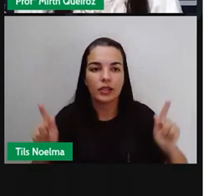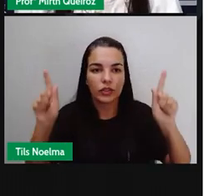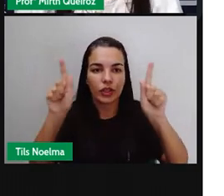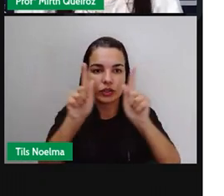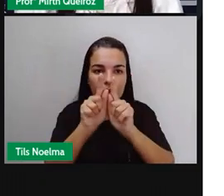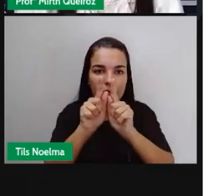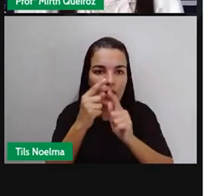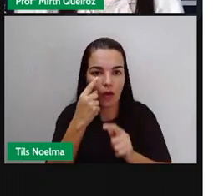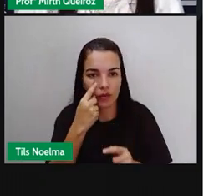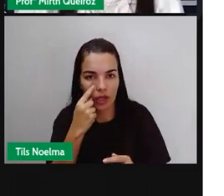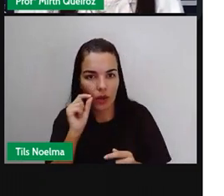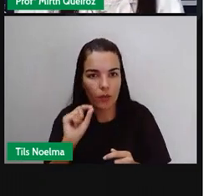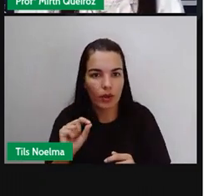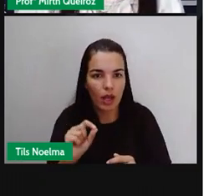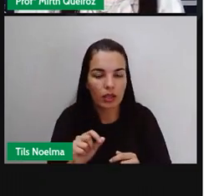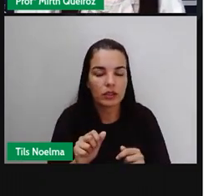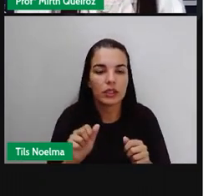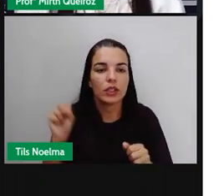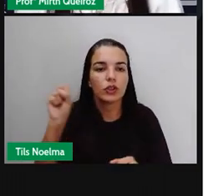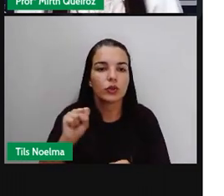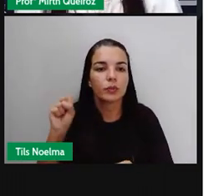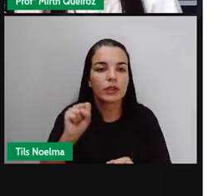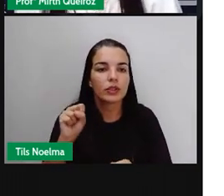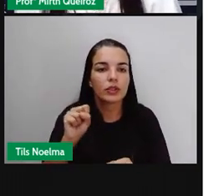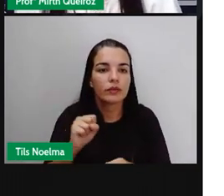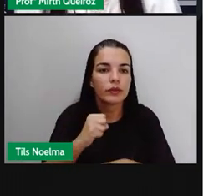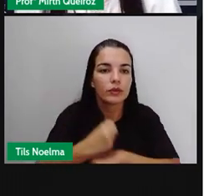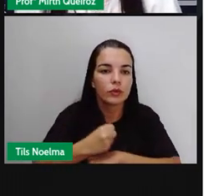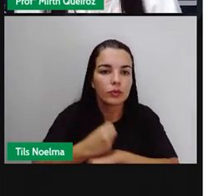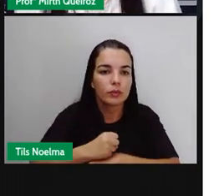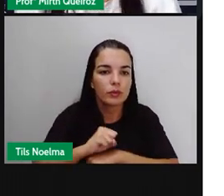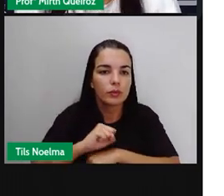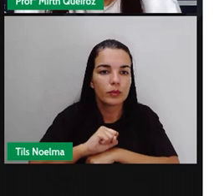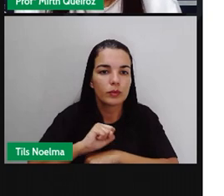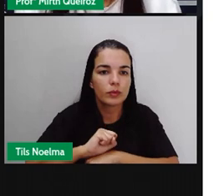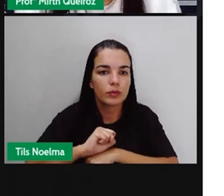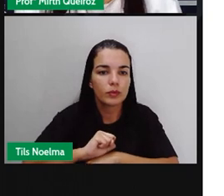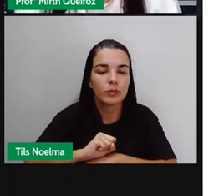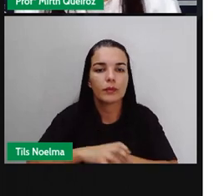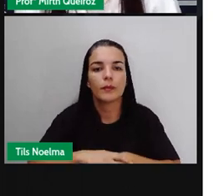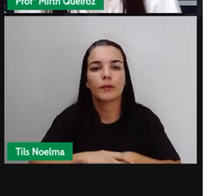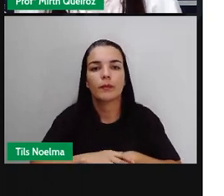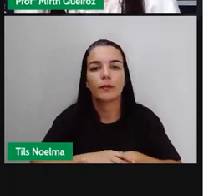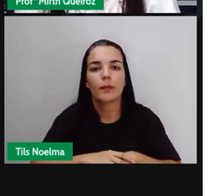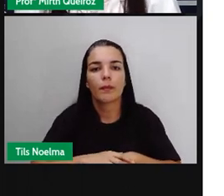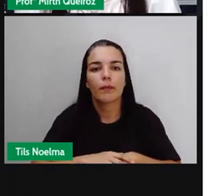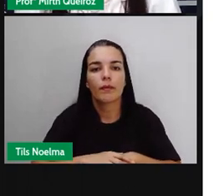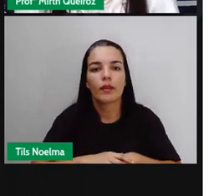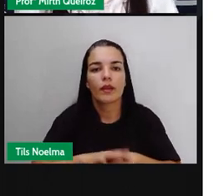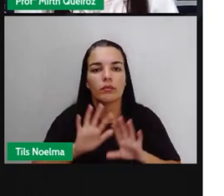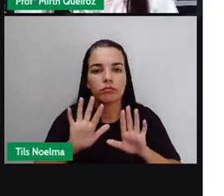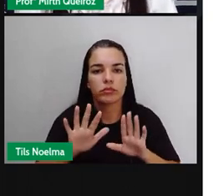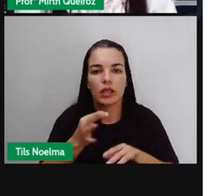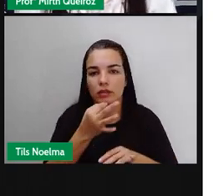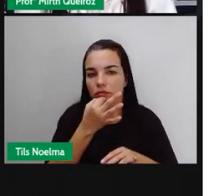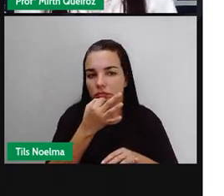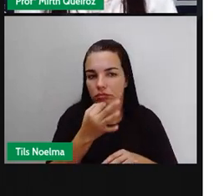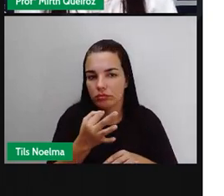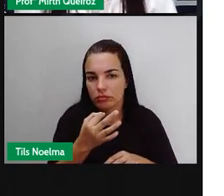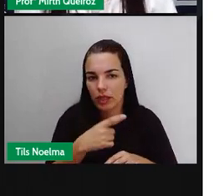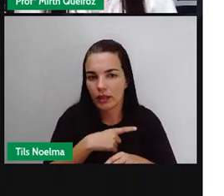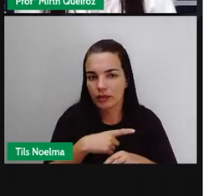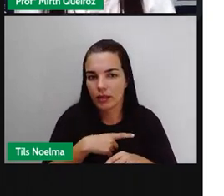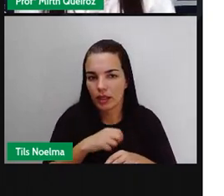temos alguns que são substantivos, outros adjetivos. Uma dica para vocês diferenciarem